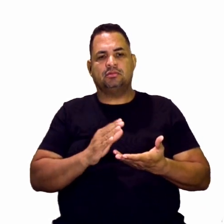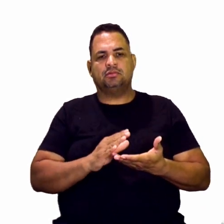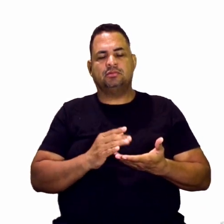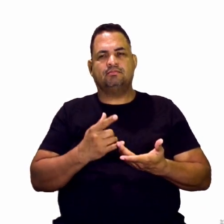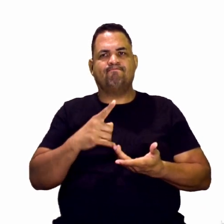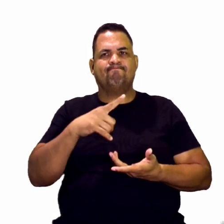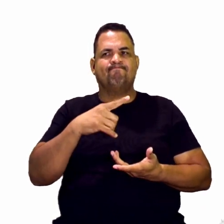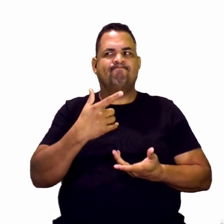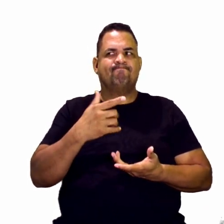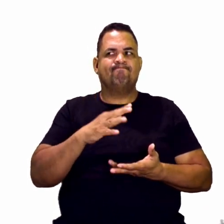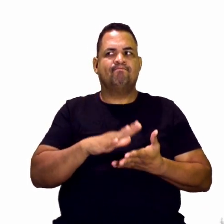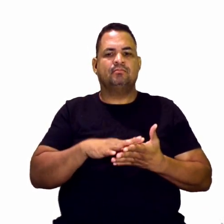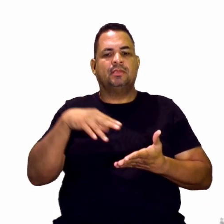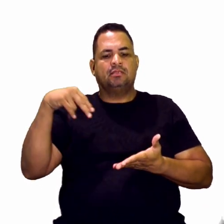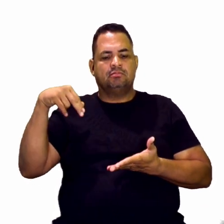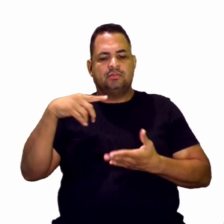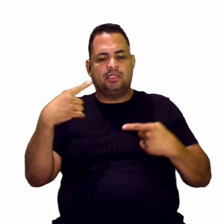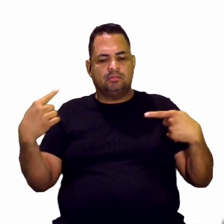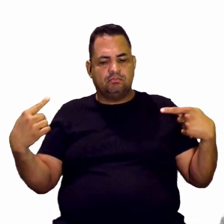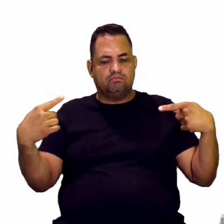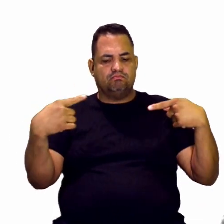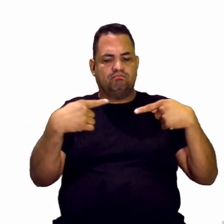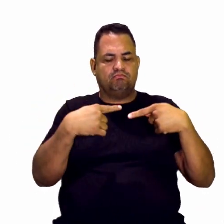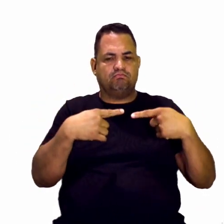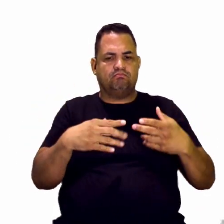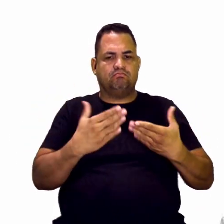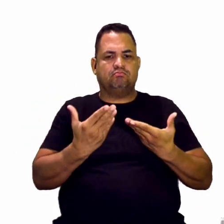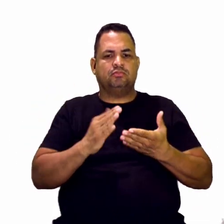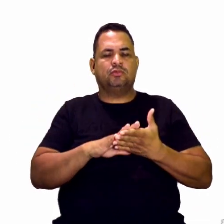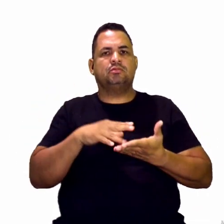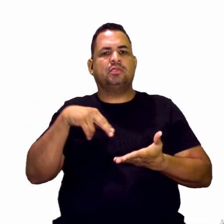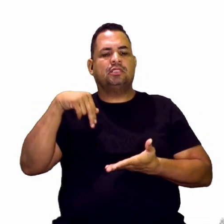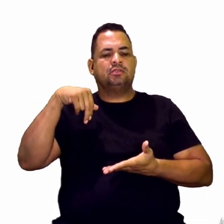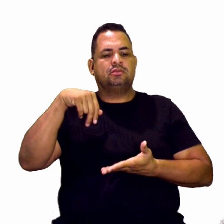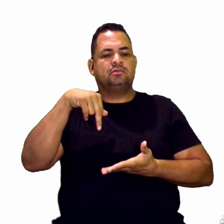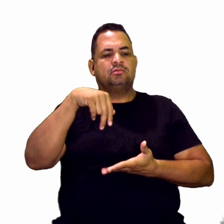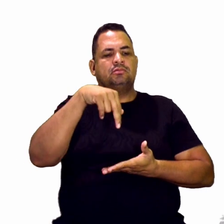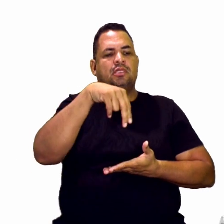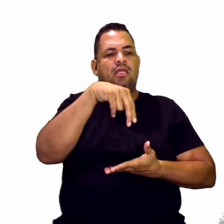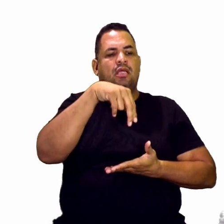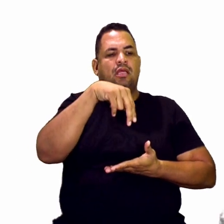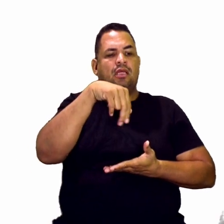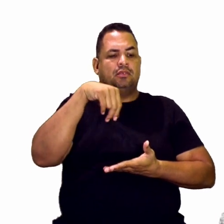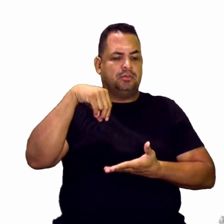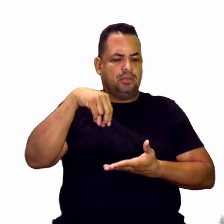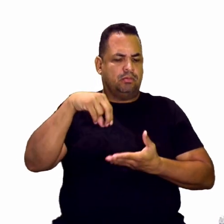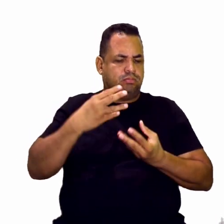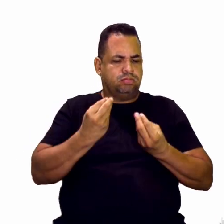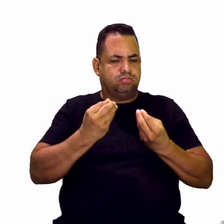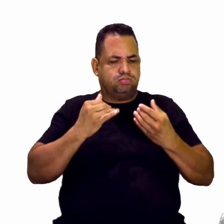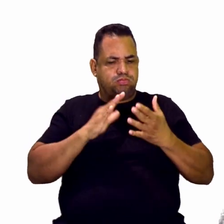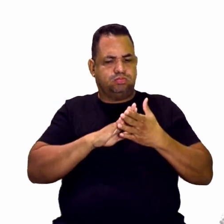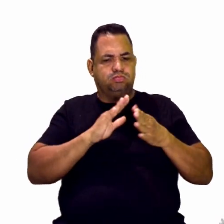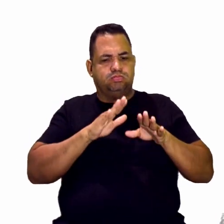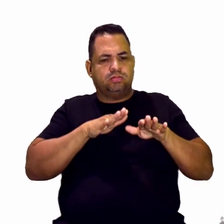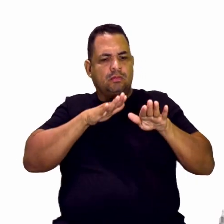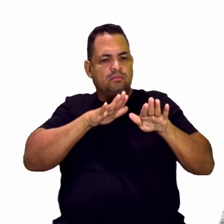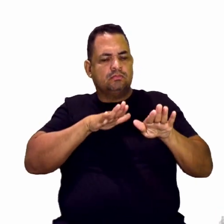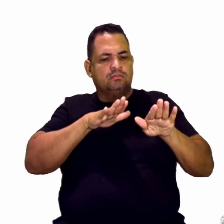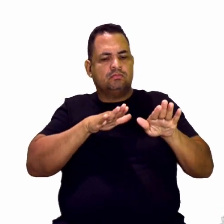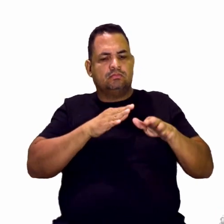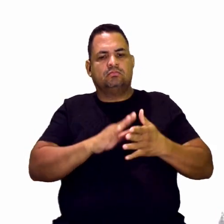como você ter que andar no contrário de uma multidão. Todo mundo está indo para frente, mas você quer ir para o rumo oposto. Então você vai encontrar